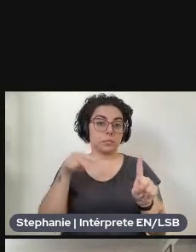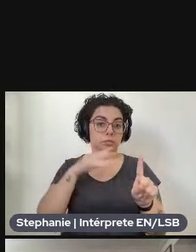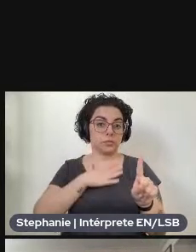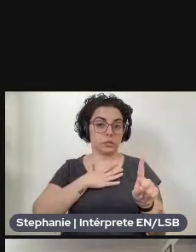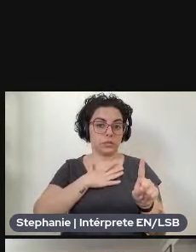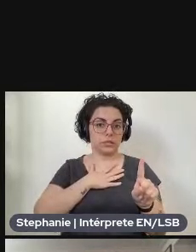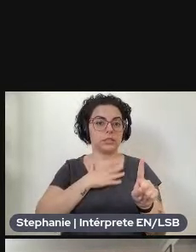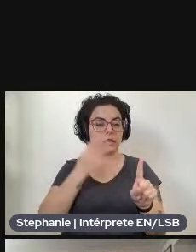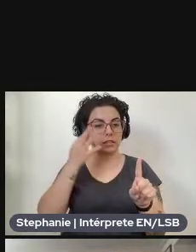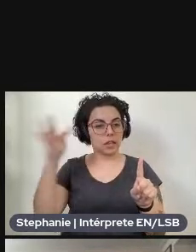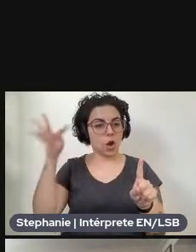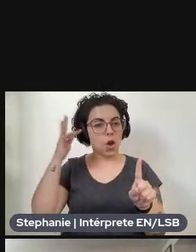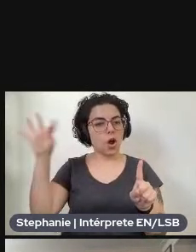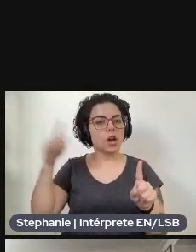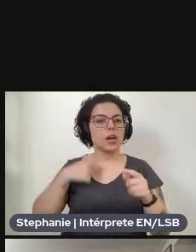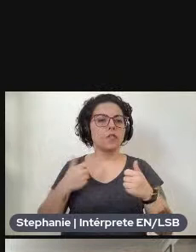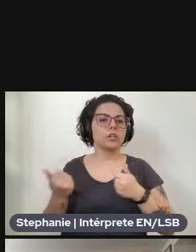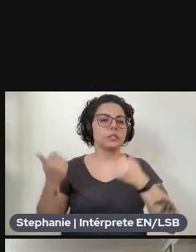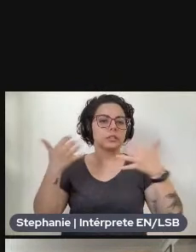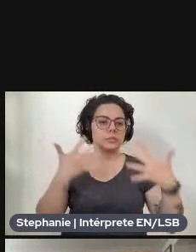de alguns aspectos de coesão lexical.